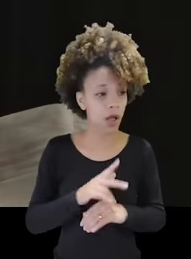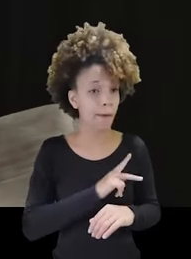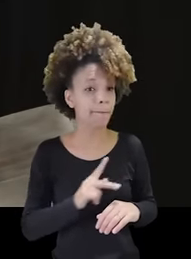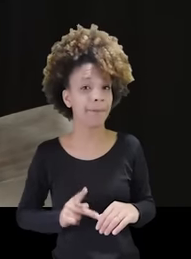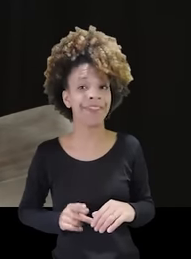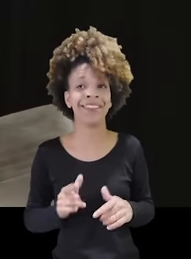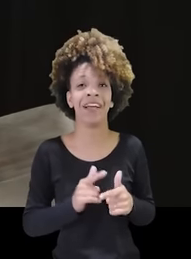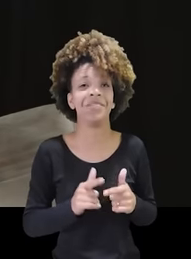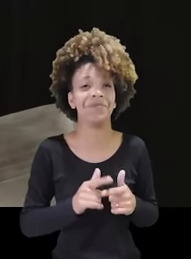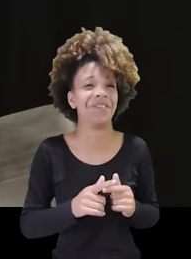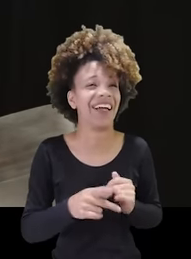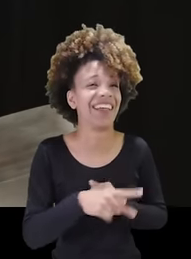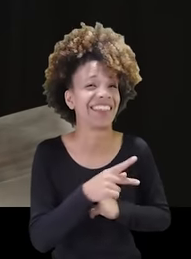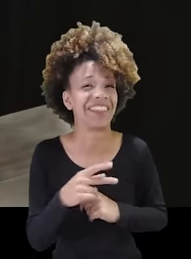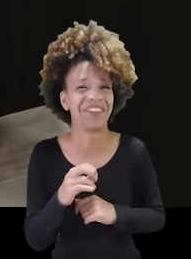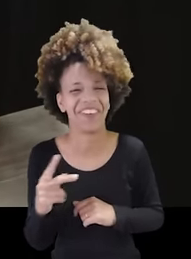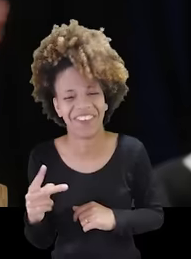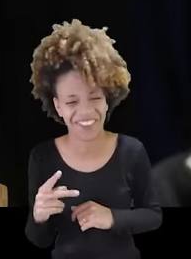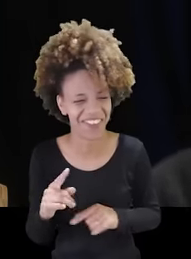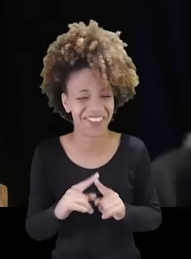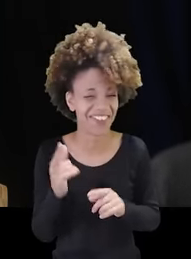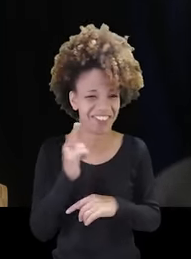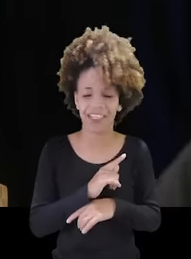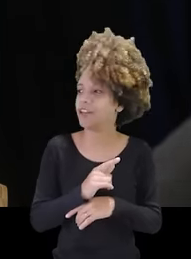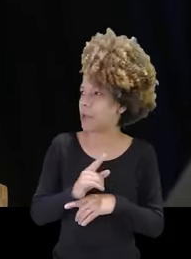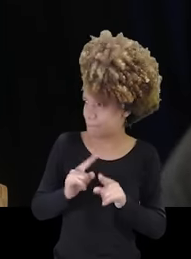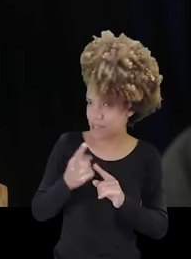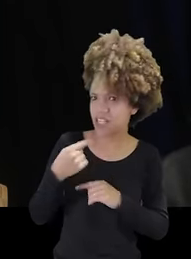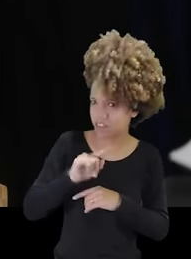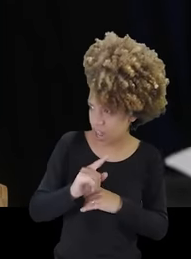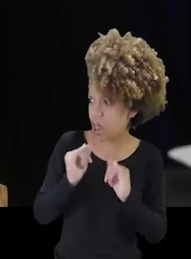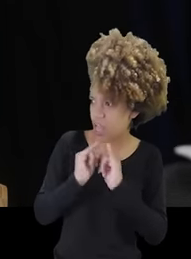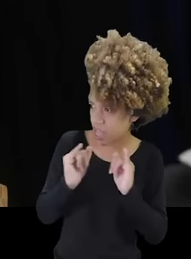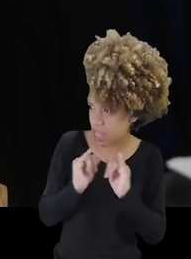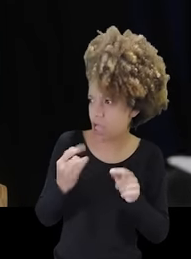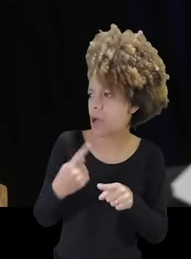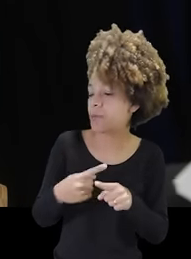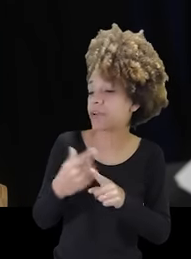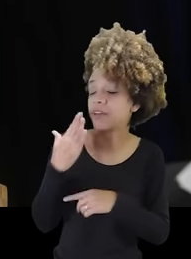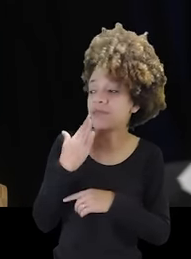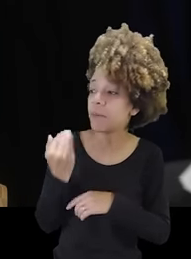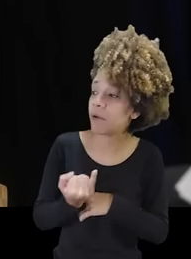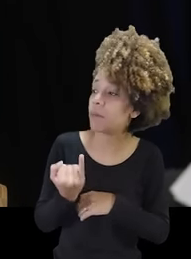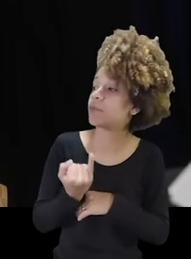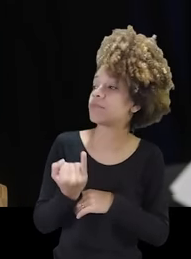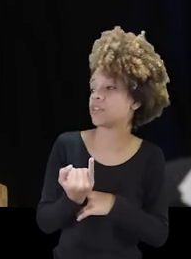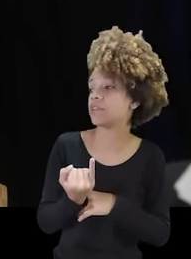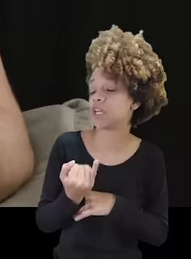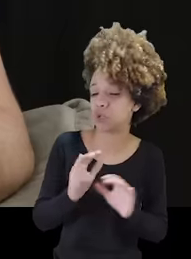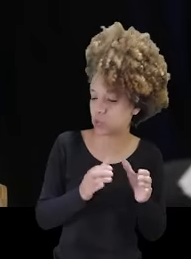que entrou numa banda não conseguiu ele vai lá fazer discurso com o presidente porque ele sabe a importância do